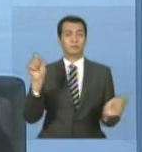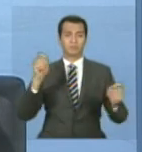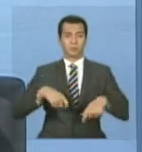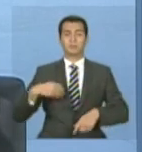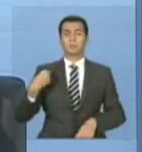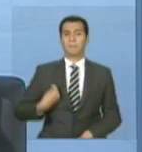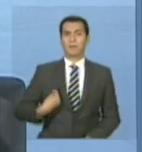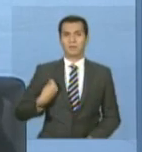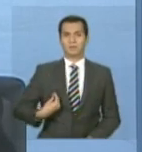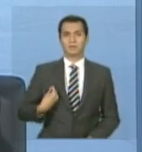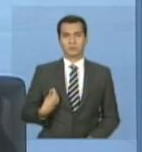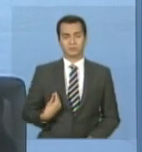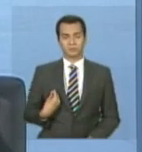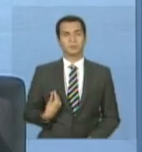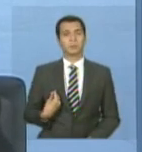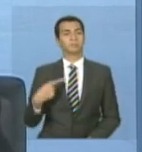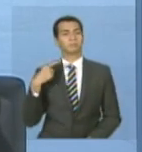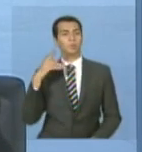telefones